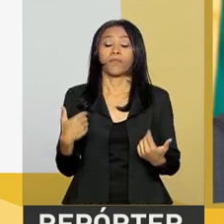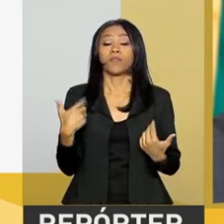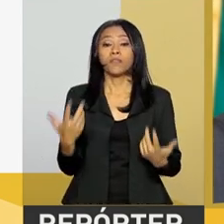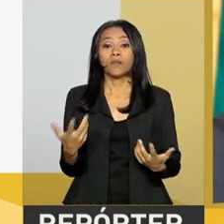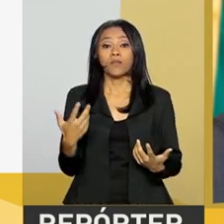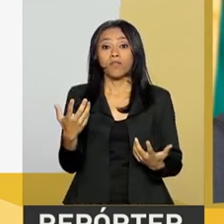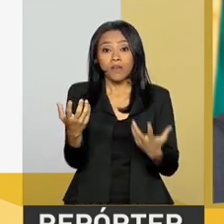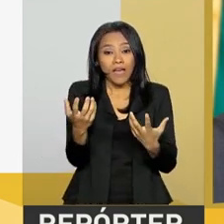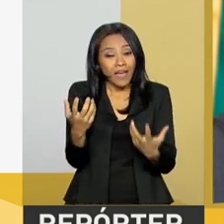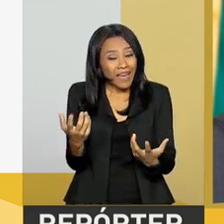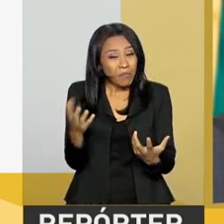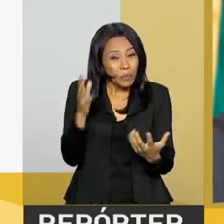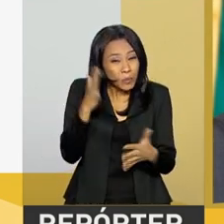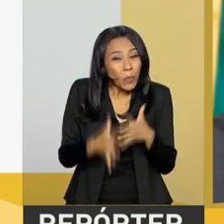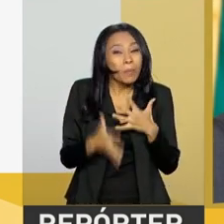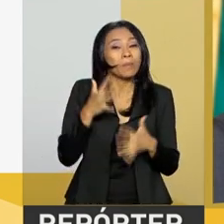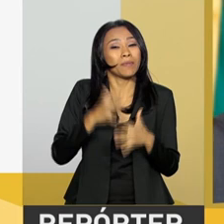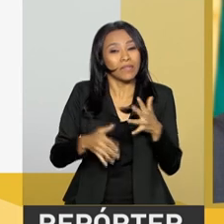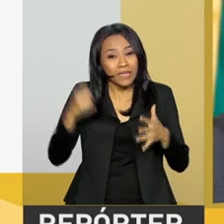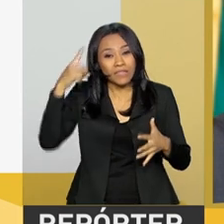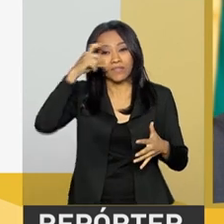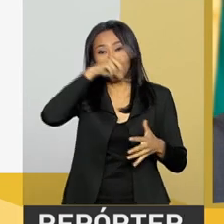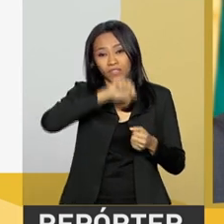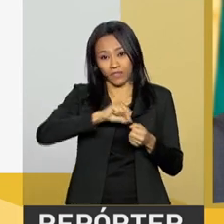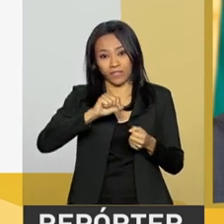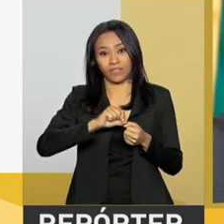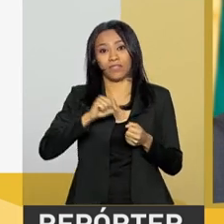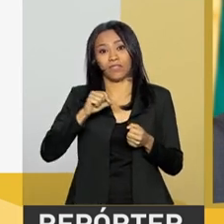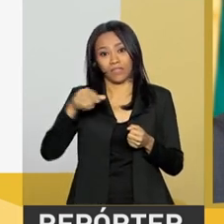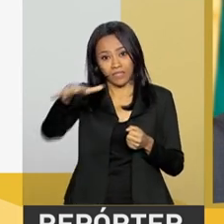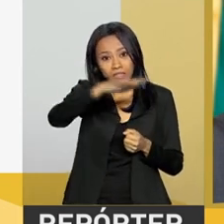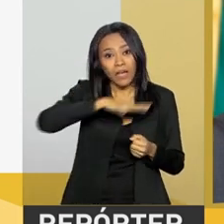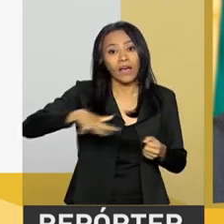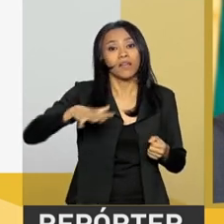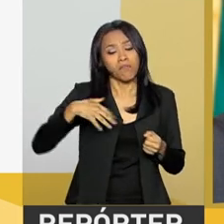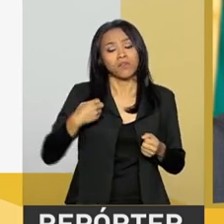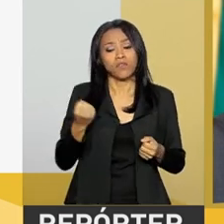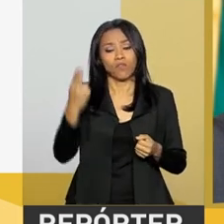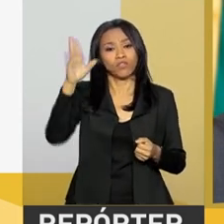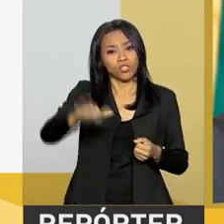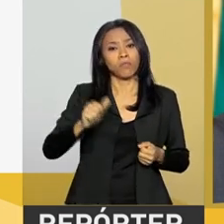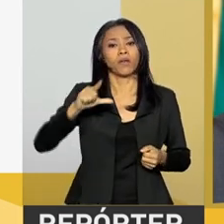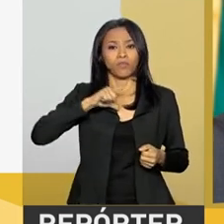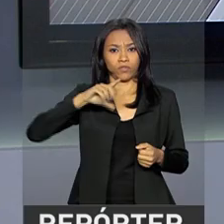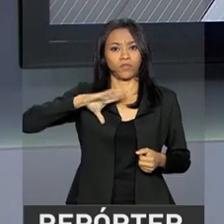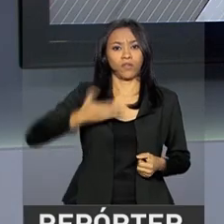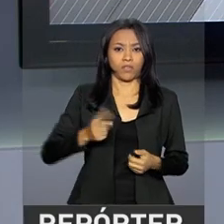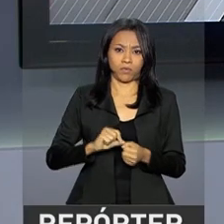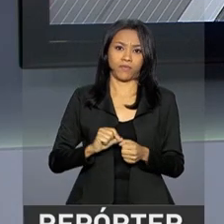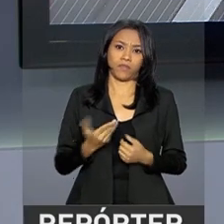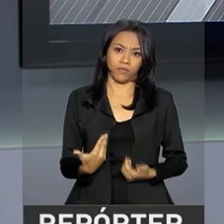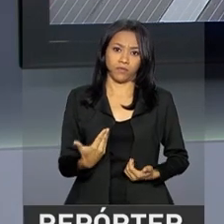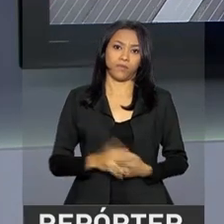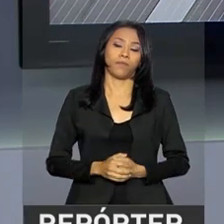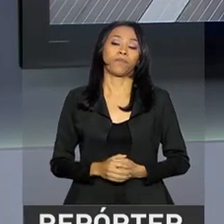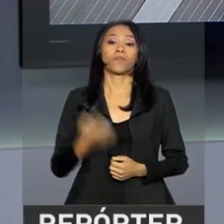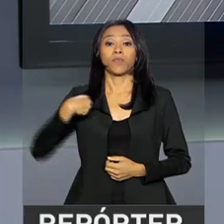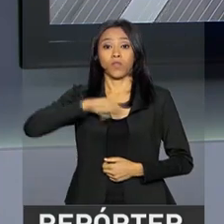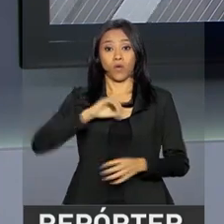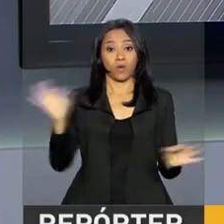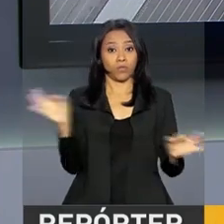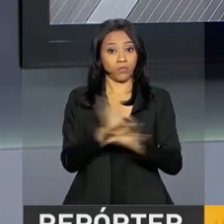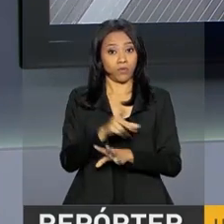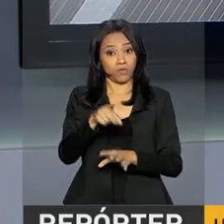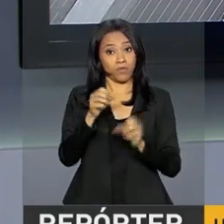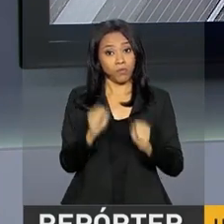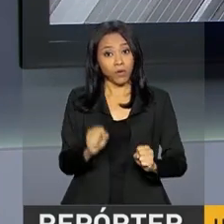praticada complicada difícil mas paraíba chamar eu tinha guardado pra fazer isso nós ficamos por aqui